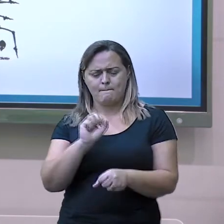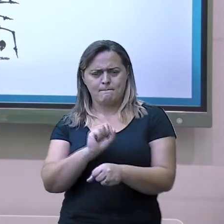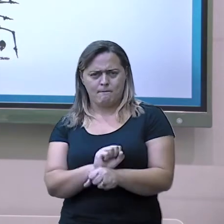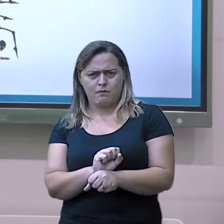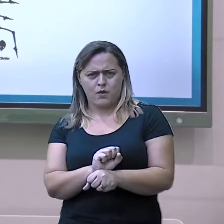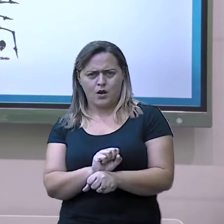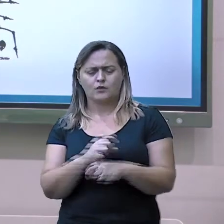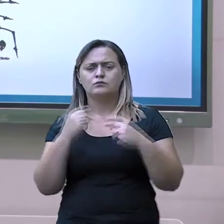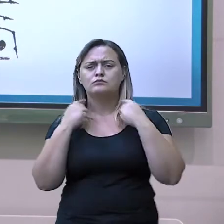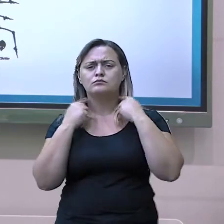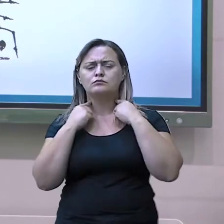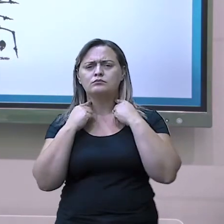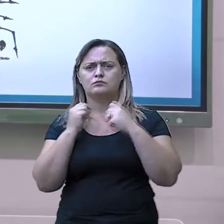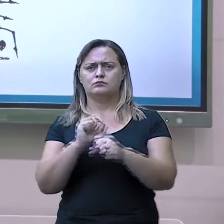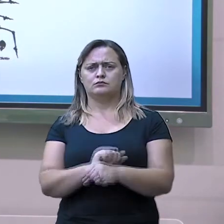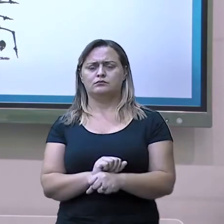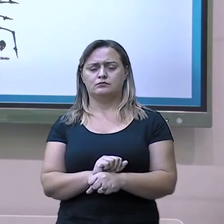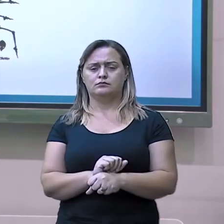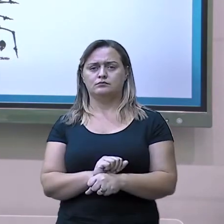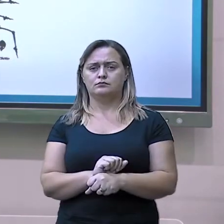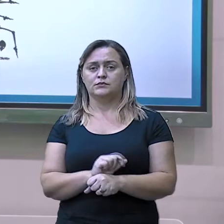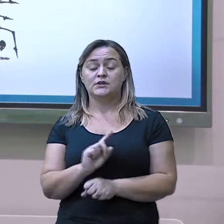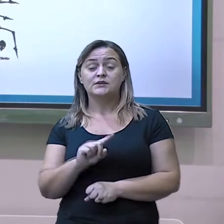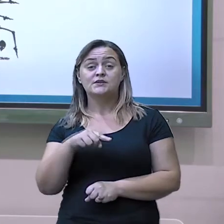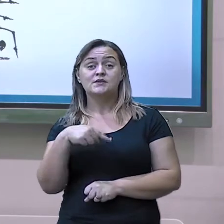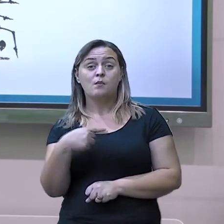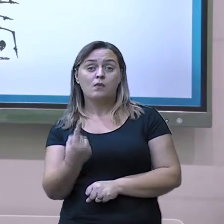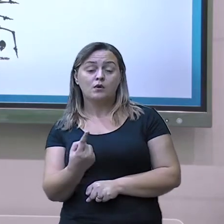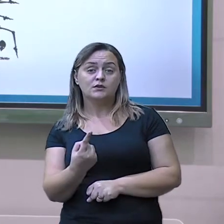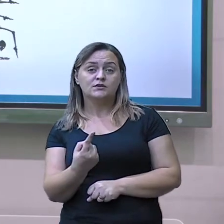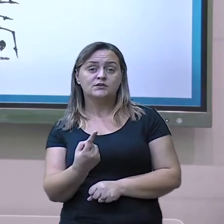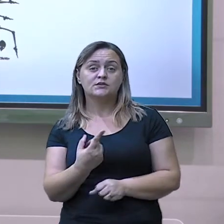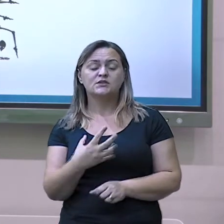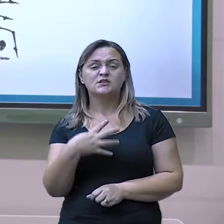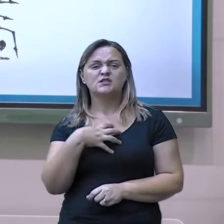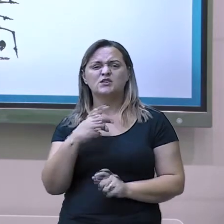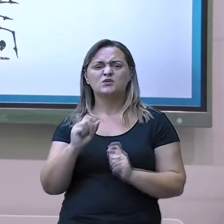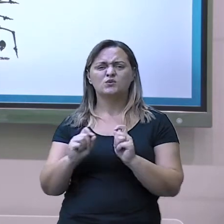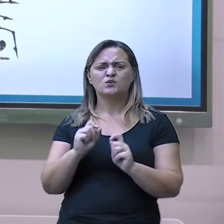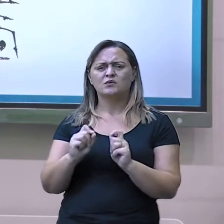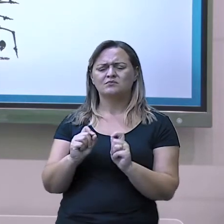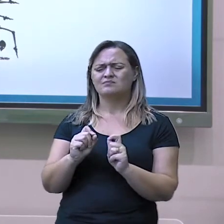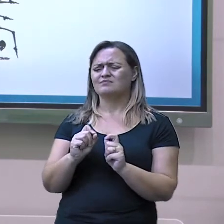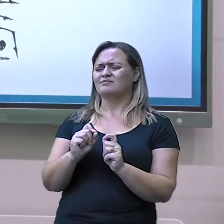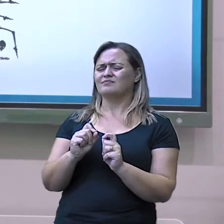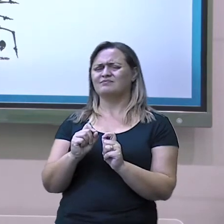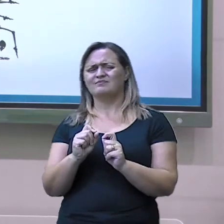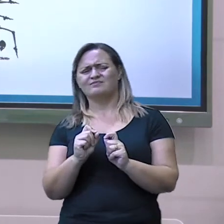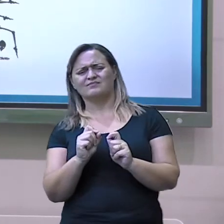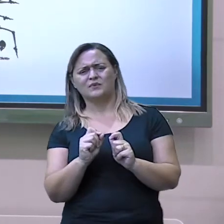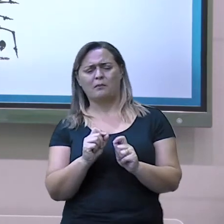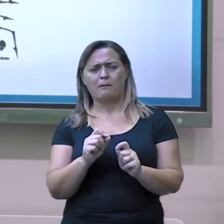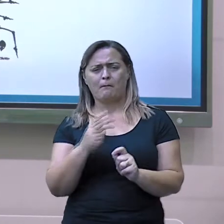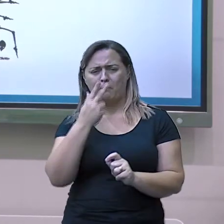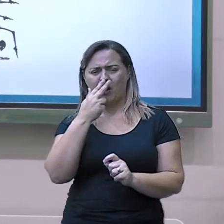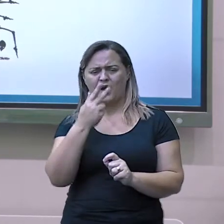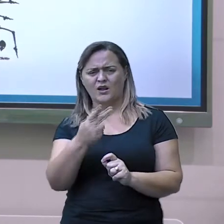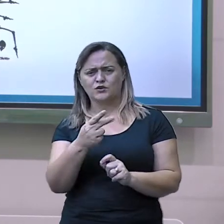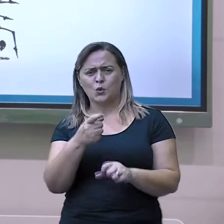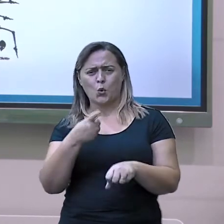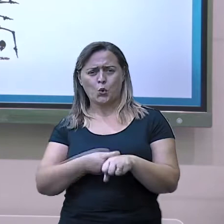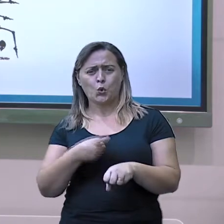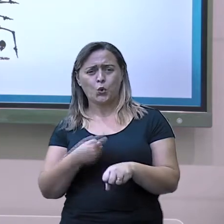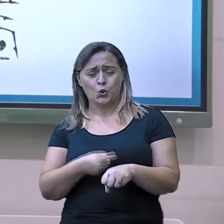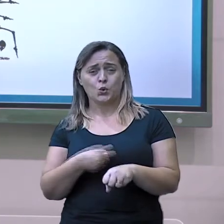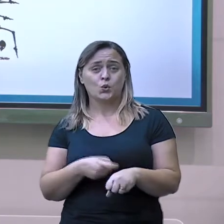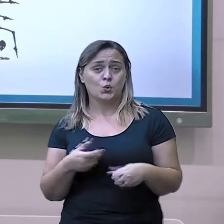o pescoço, a gente depois sente uma dificuldade, um incômodo. Não chega a ser uma dificuldade, um